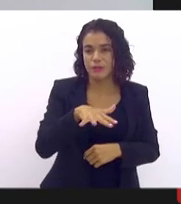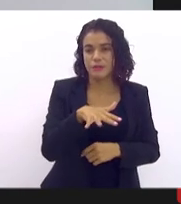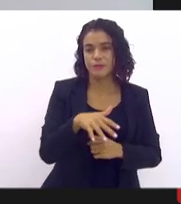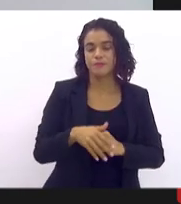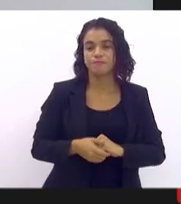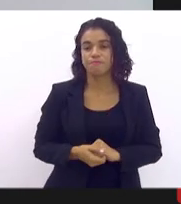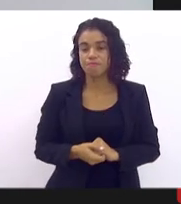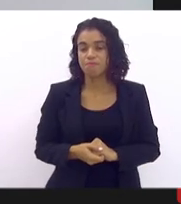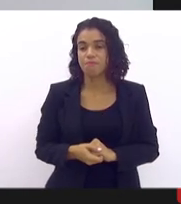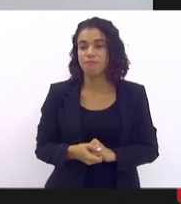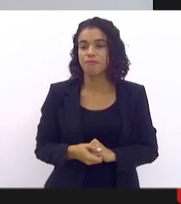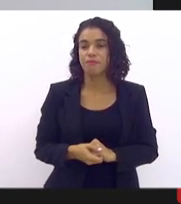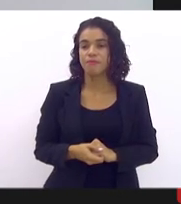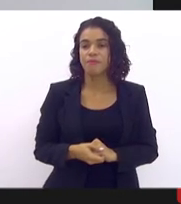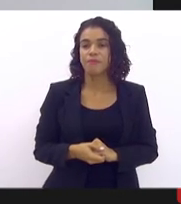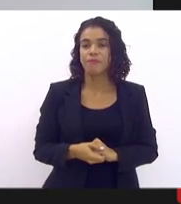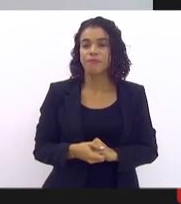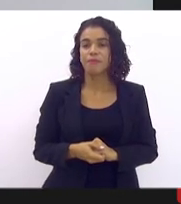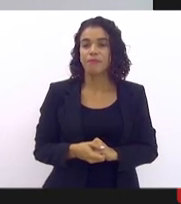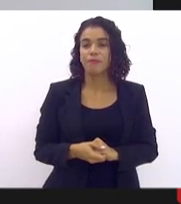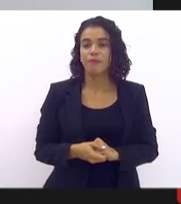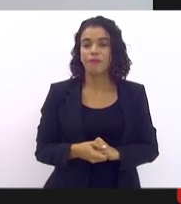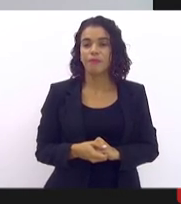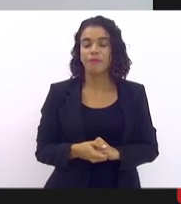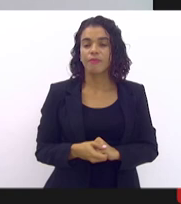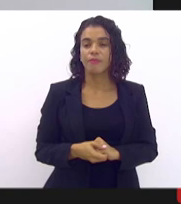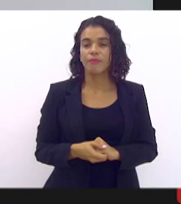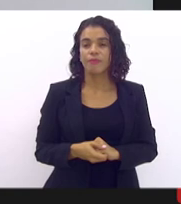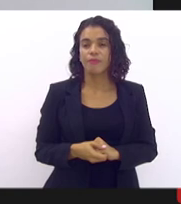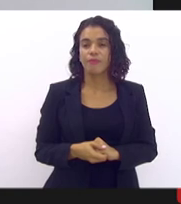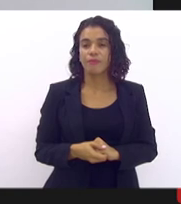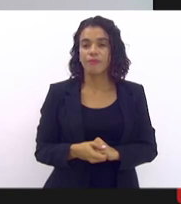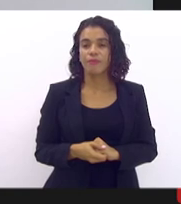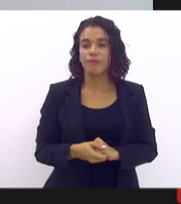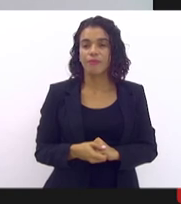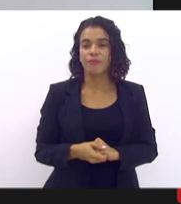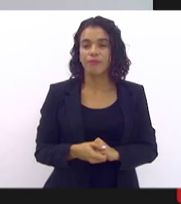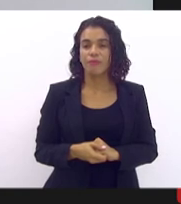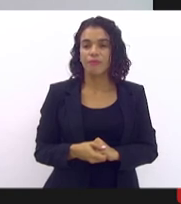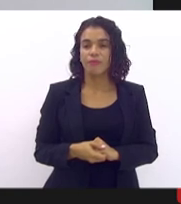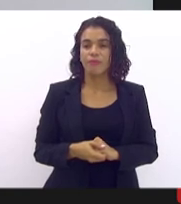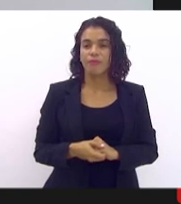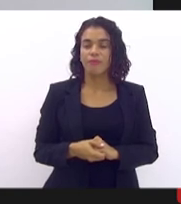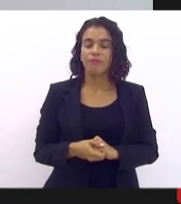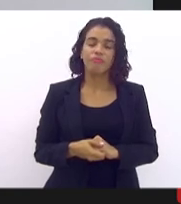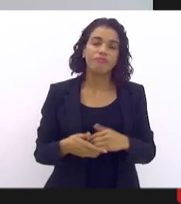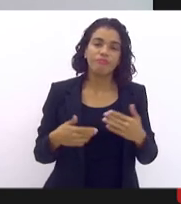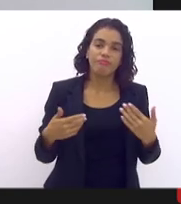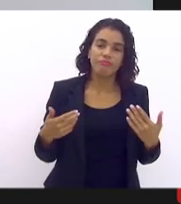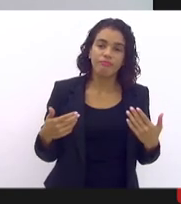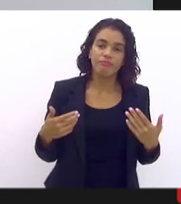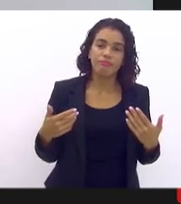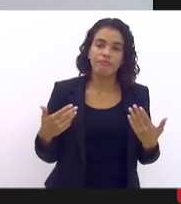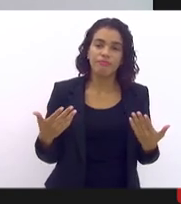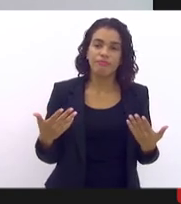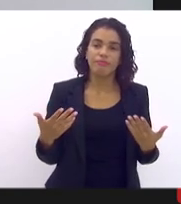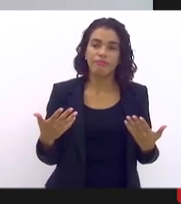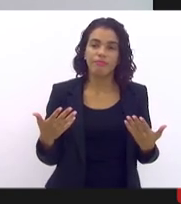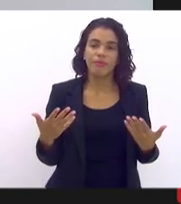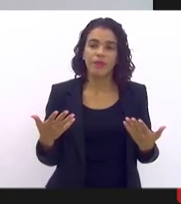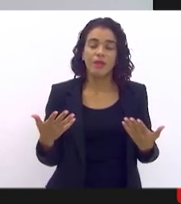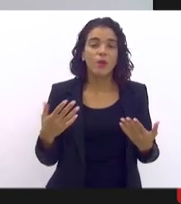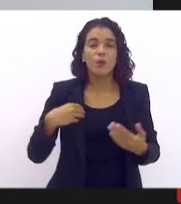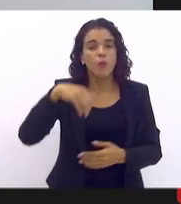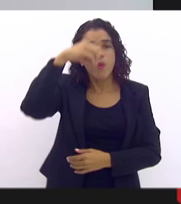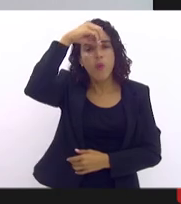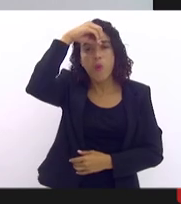estão se dedicando a esse tema, estão praticamente inerte em